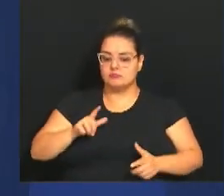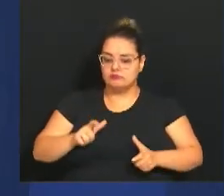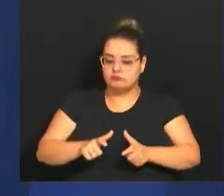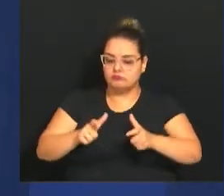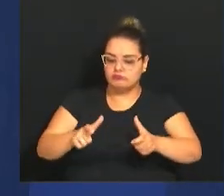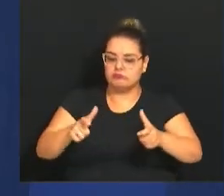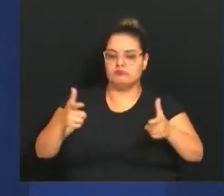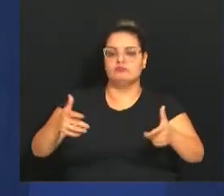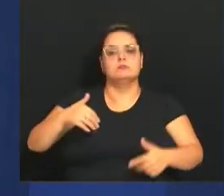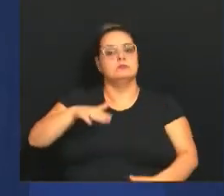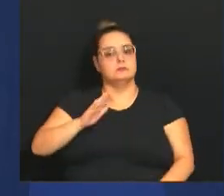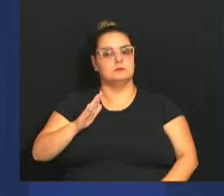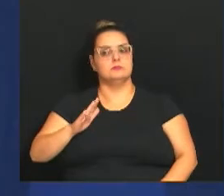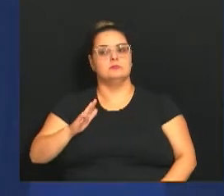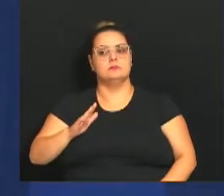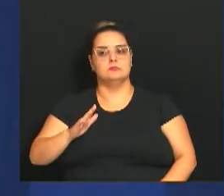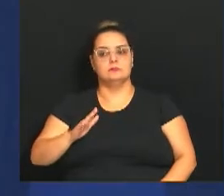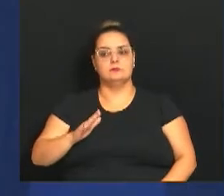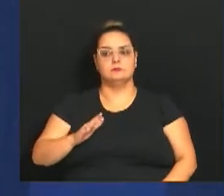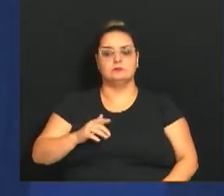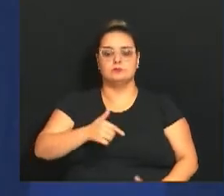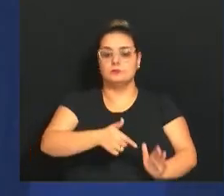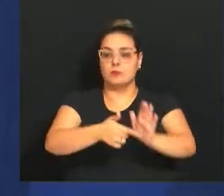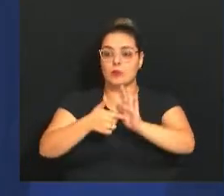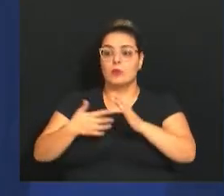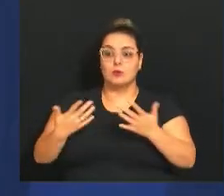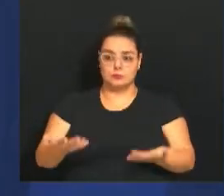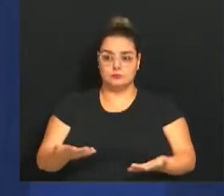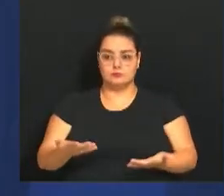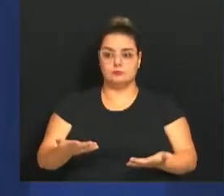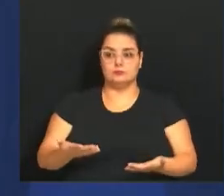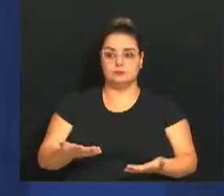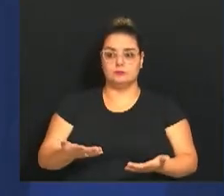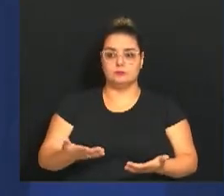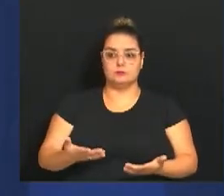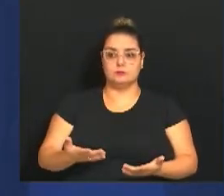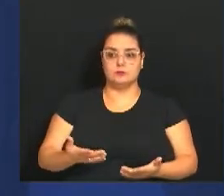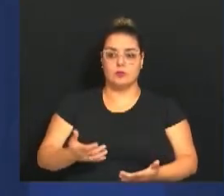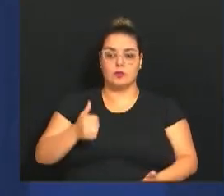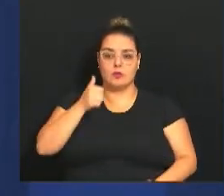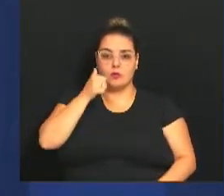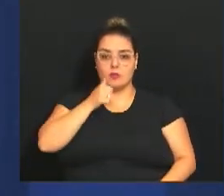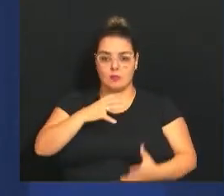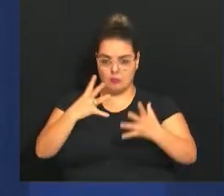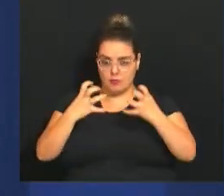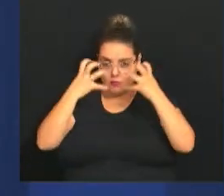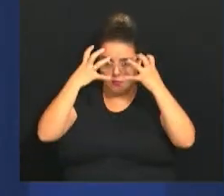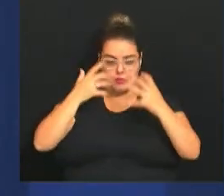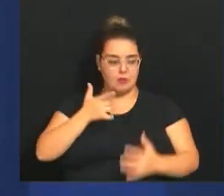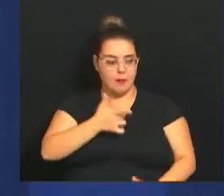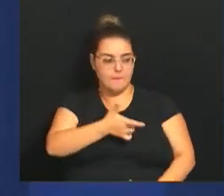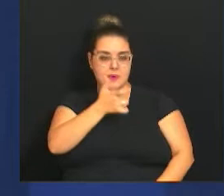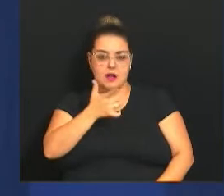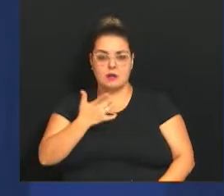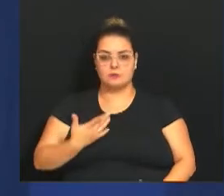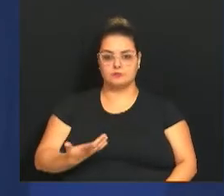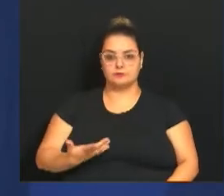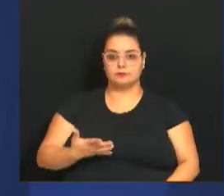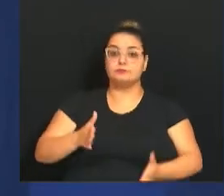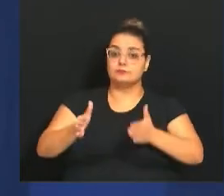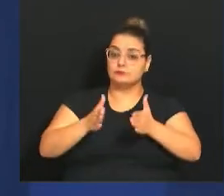né? E a expressão máxima disso foi a execução da Marielle, né? Ela foi justamente morta no exercício do seu